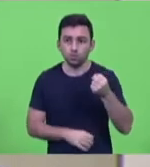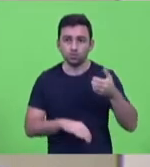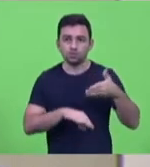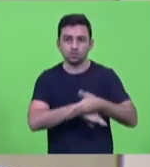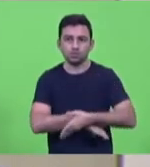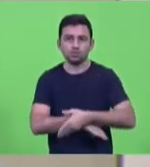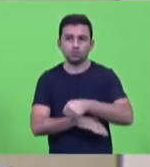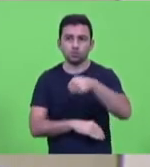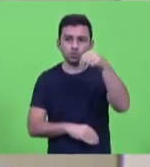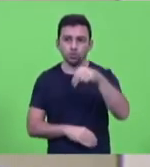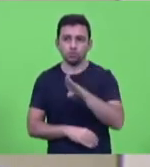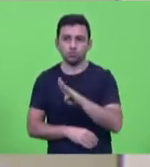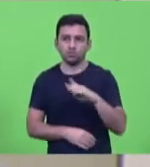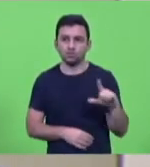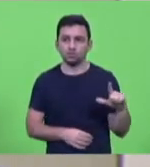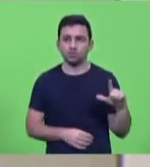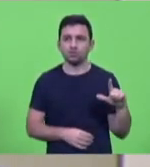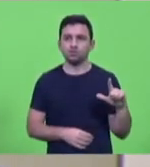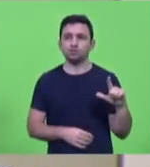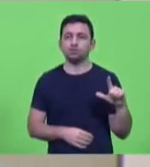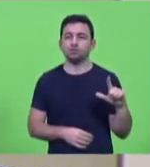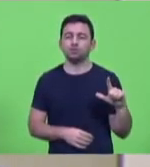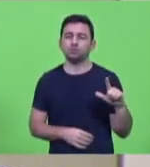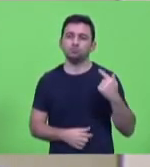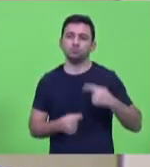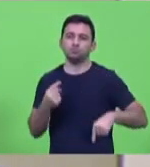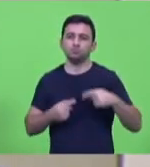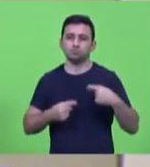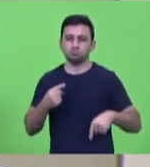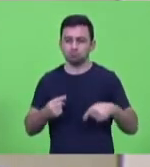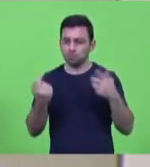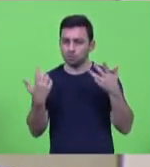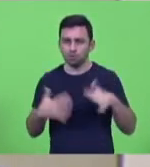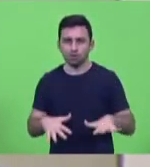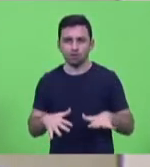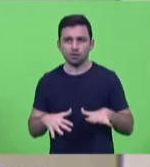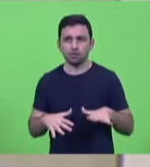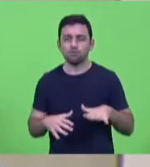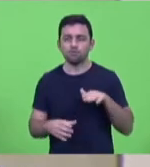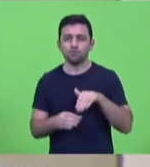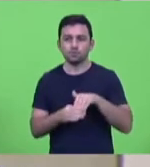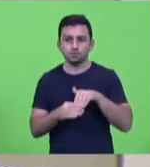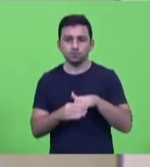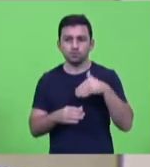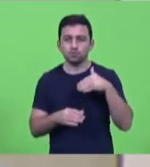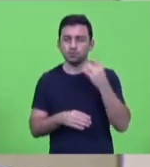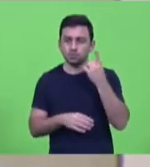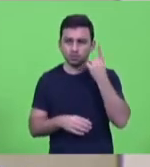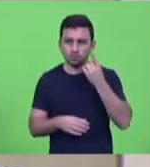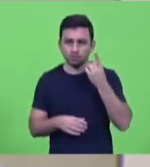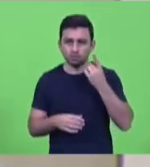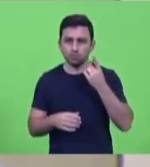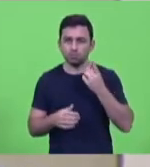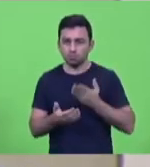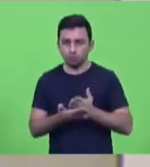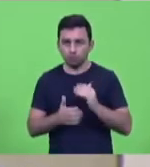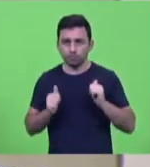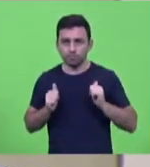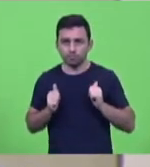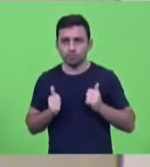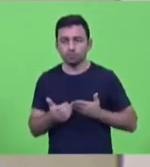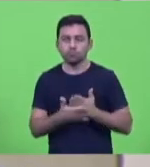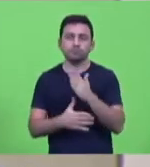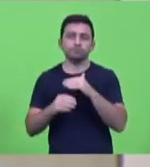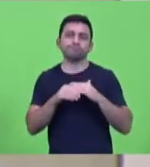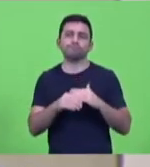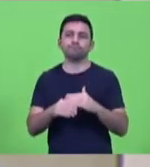de Blumenau. Em discussão. Não havendo quem queira discutir, em votação. Deputados que aprovam, permaneçam como se encontram. Aprovado